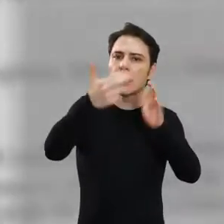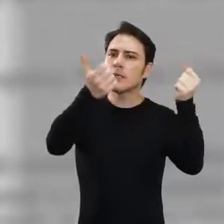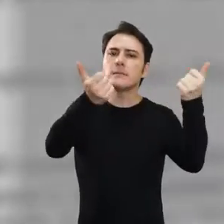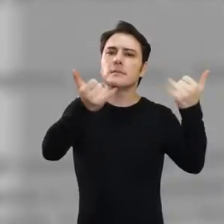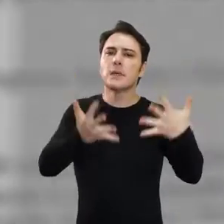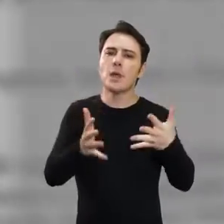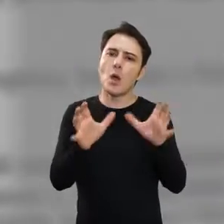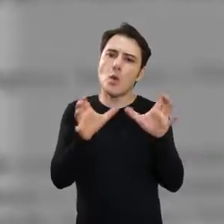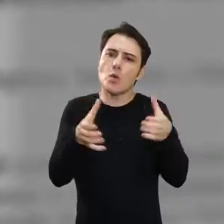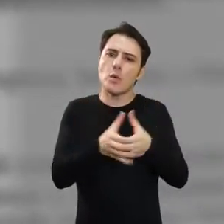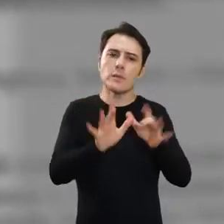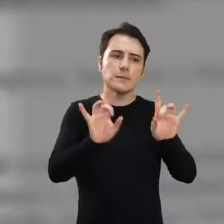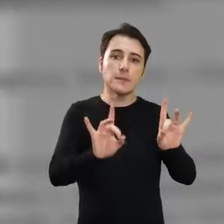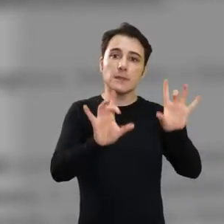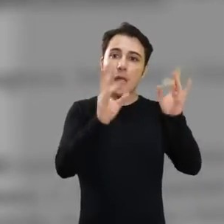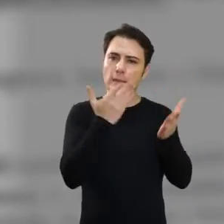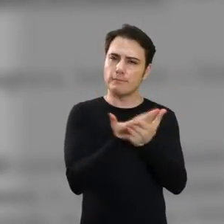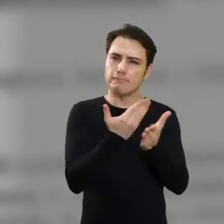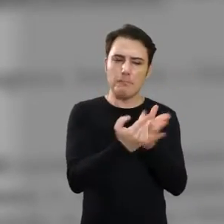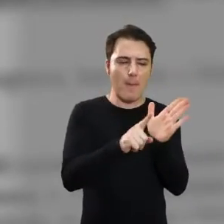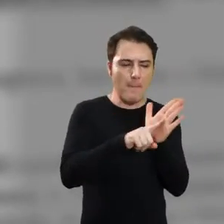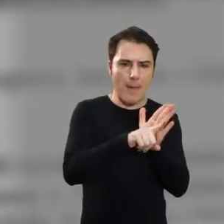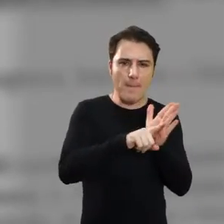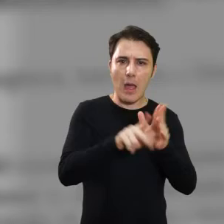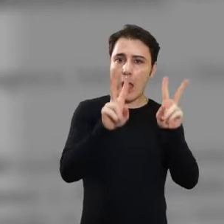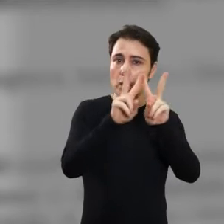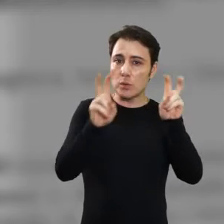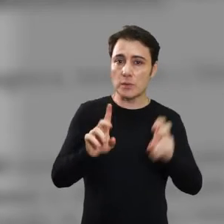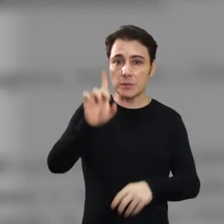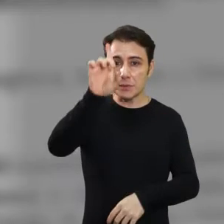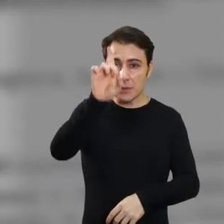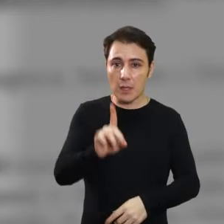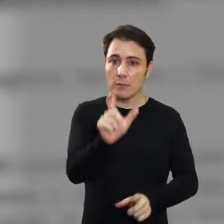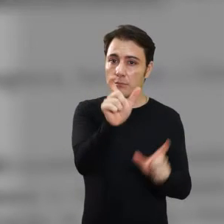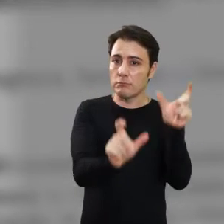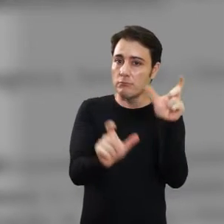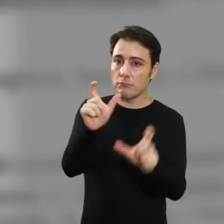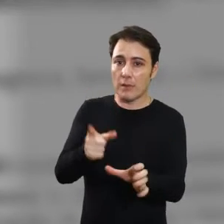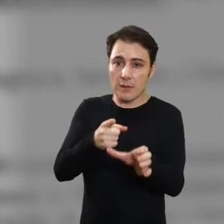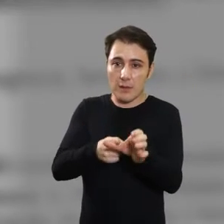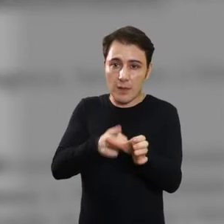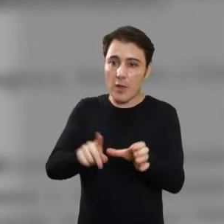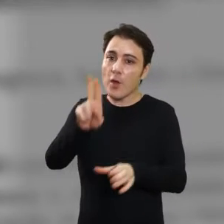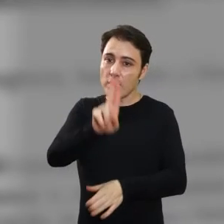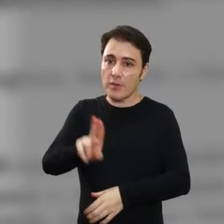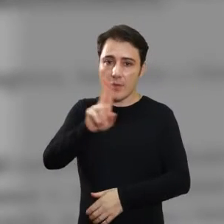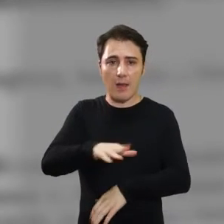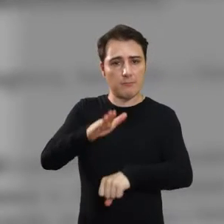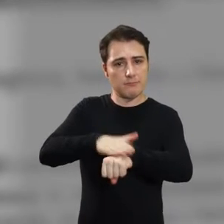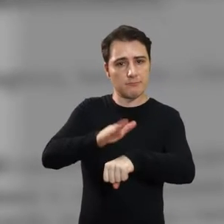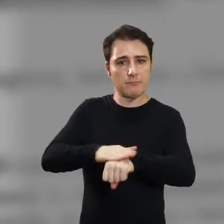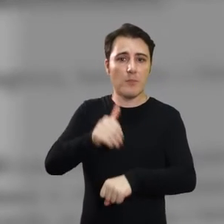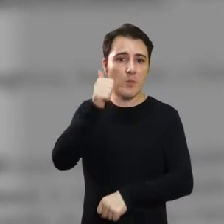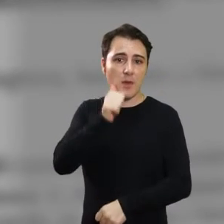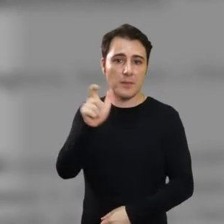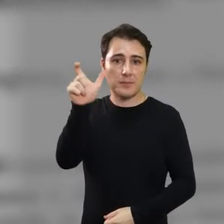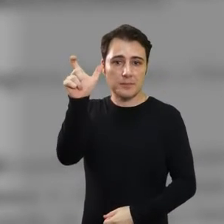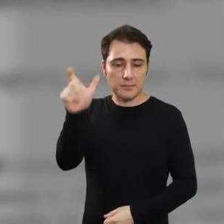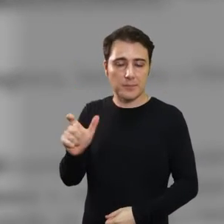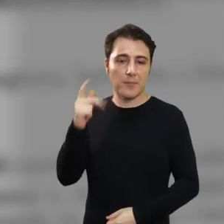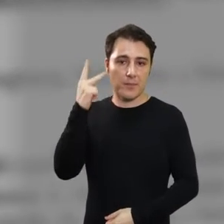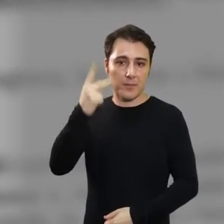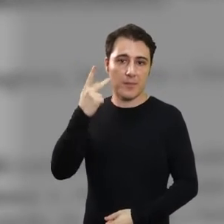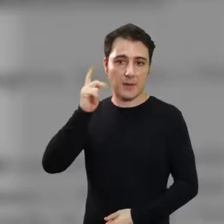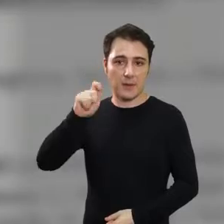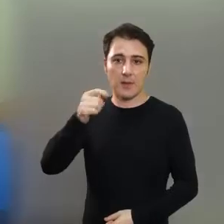aprovada a criação da comissão especial de estudos denominada frente parlamentar de direito à cidade de iniciativa